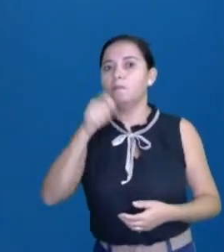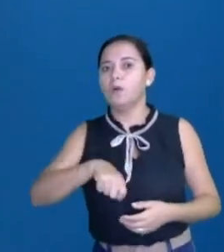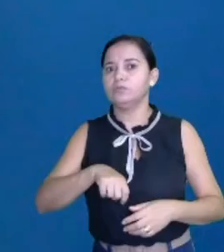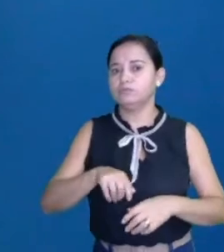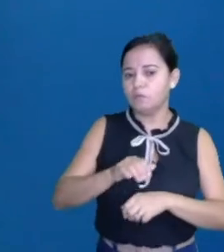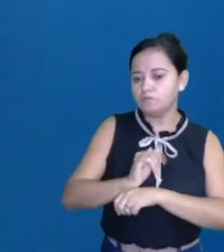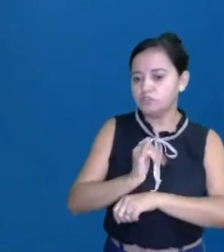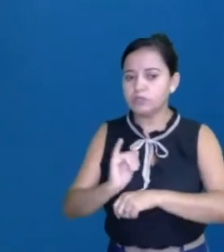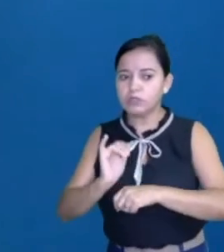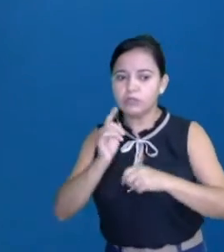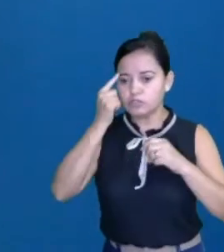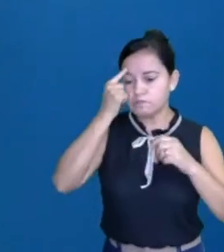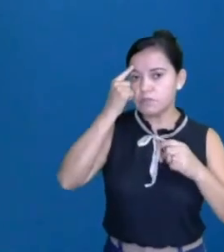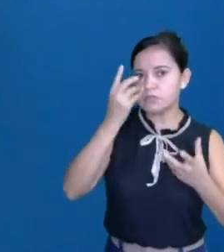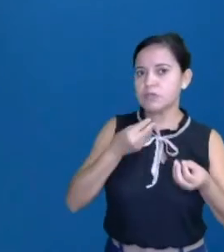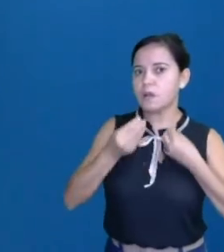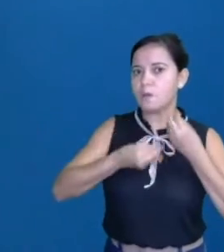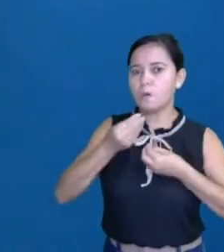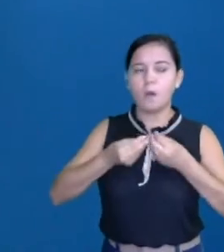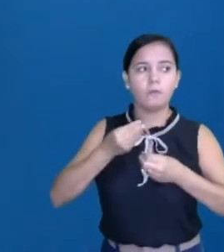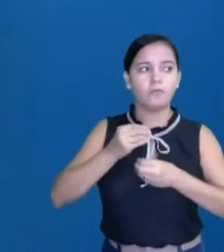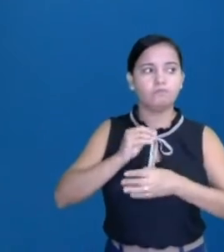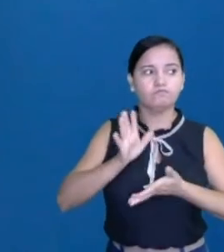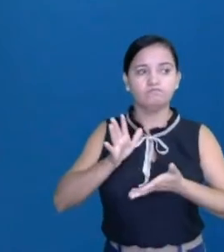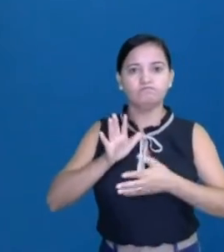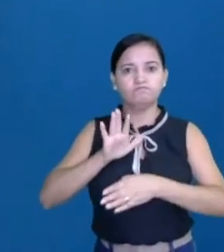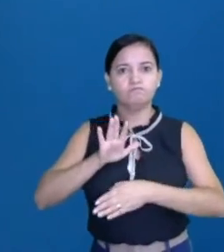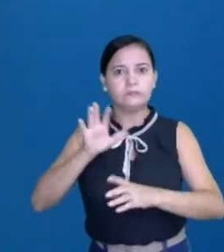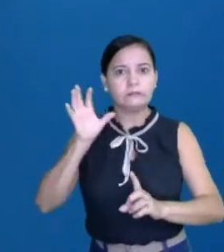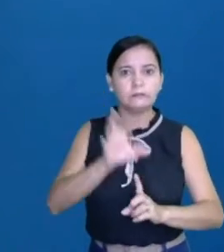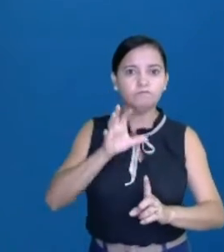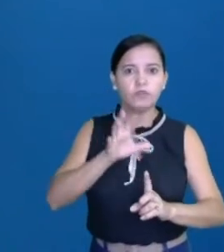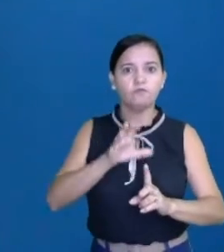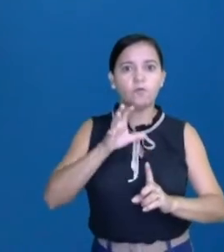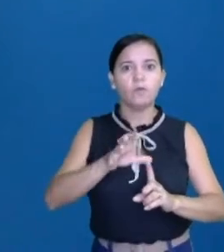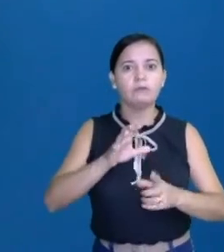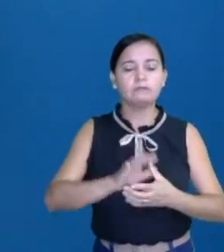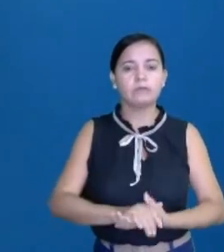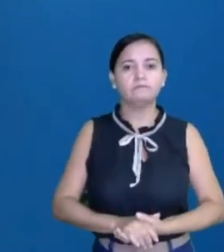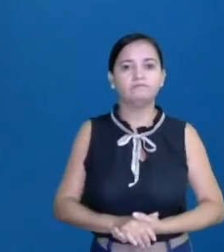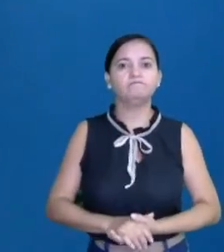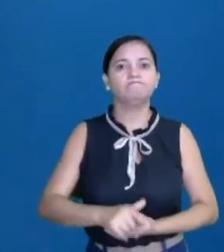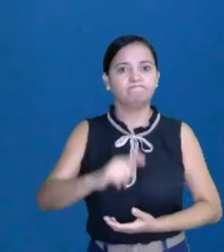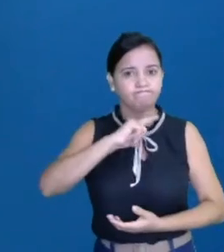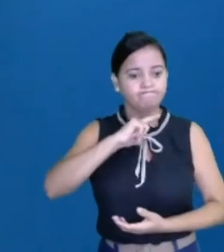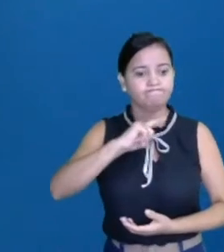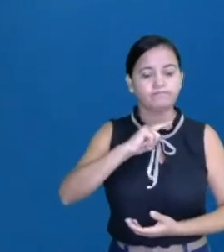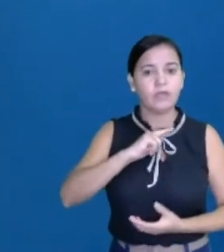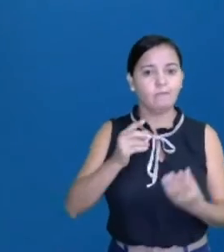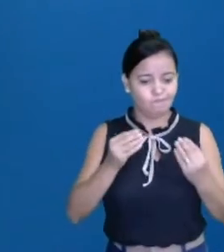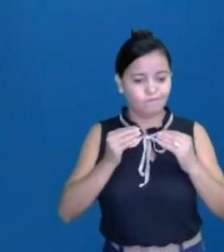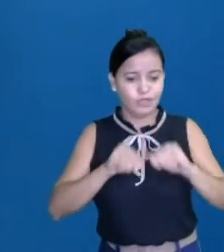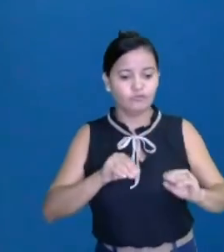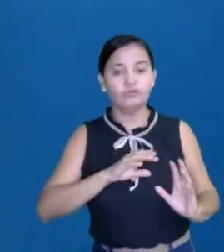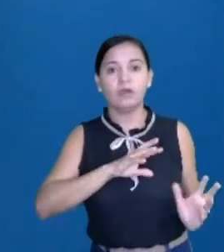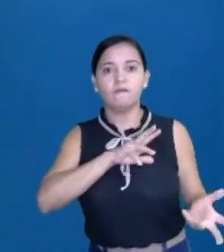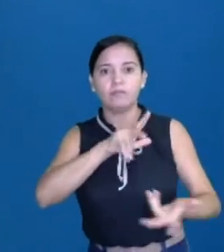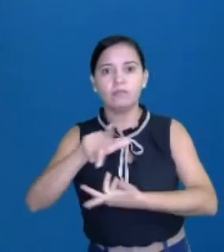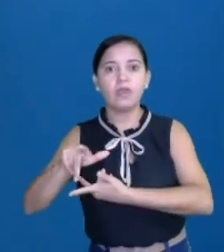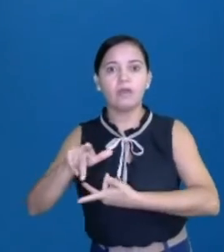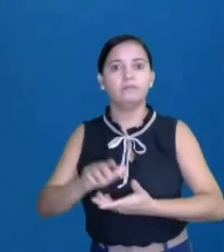e planejamentos para justamente tentar minimizar esse impacto que é extremamente nocivo para a vida na